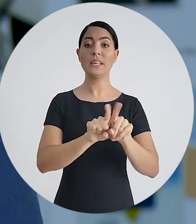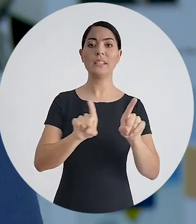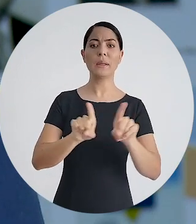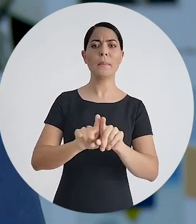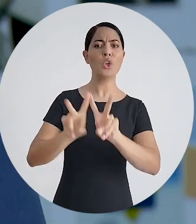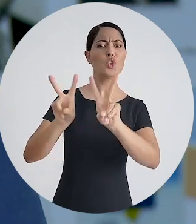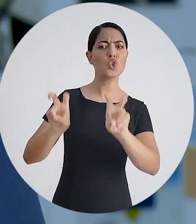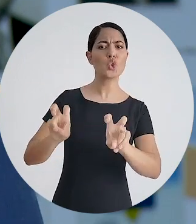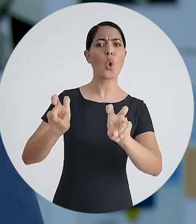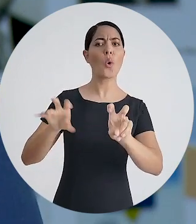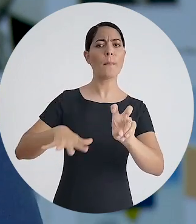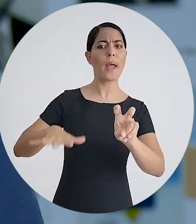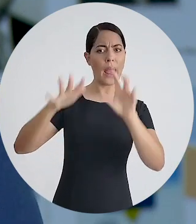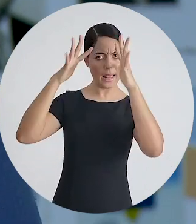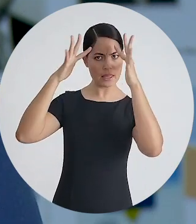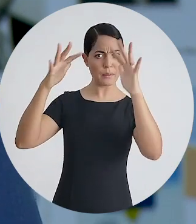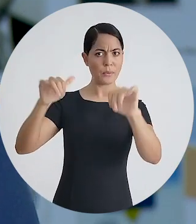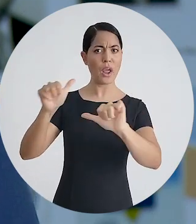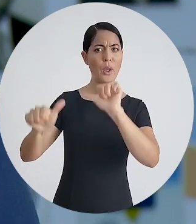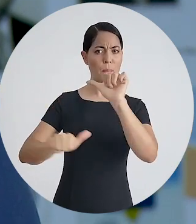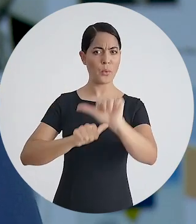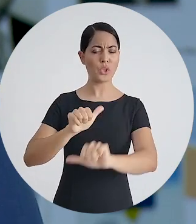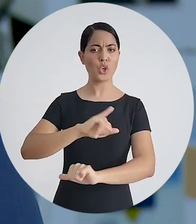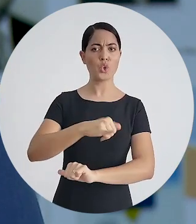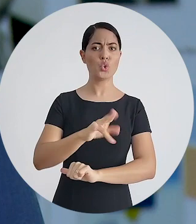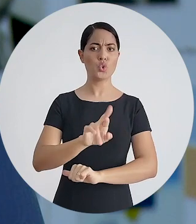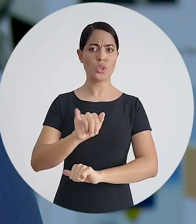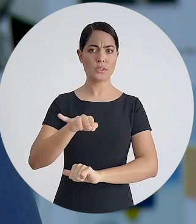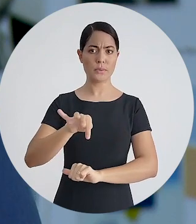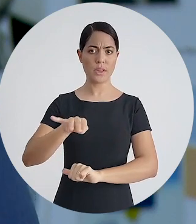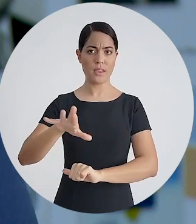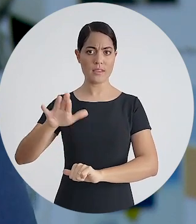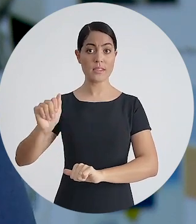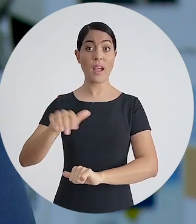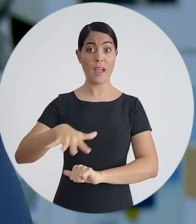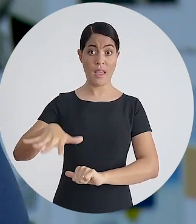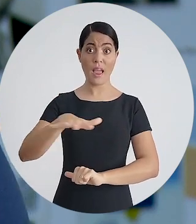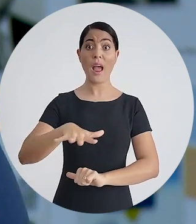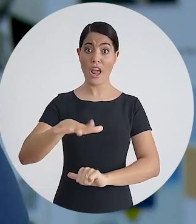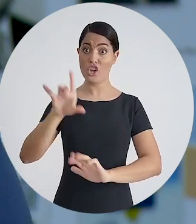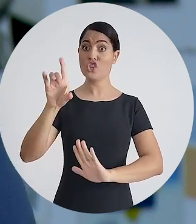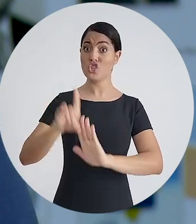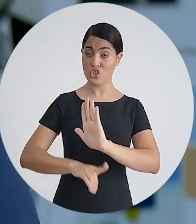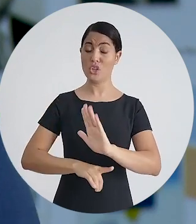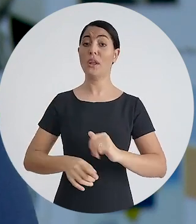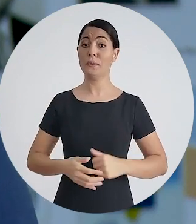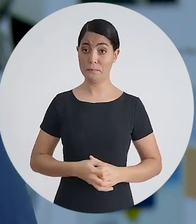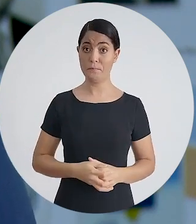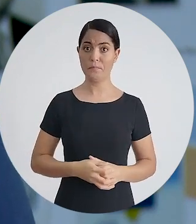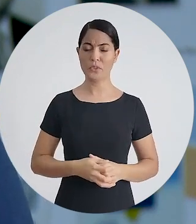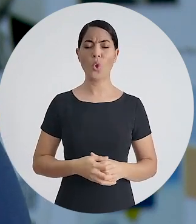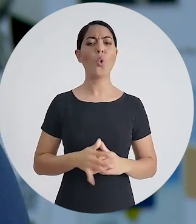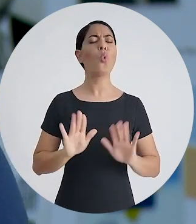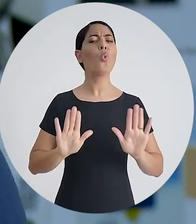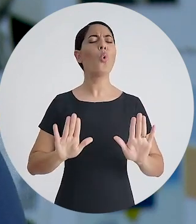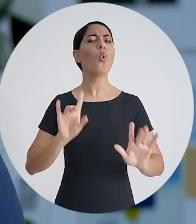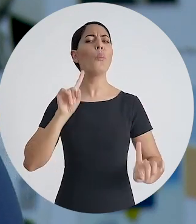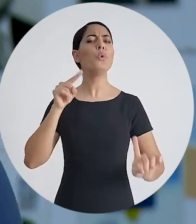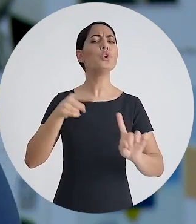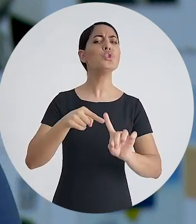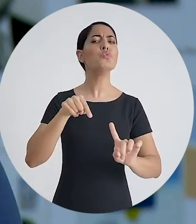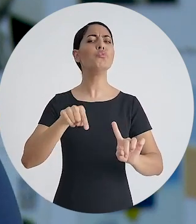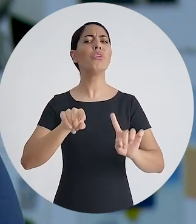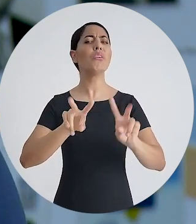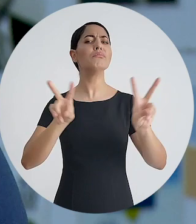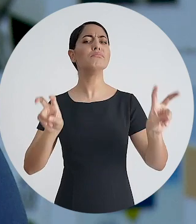nas leis e nas jurisprudências dos tribunais relacionados aos principais ramos do direito. O objetivo do evento foi auxiliar